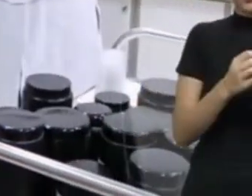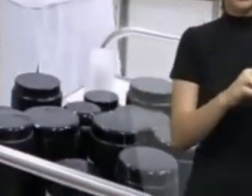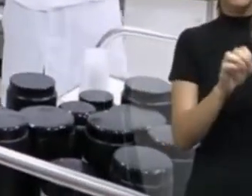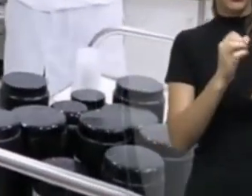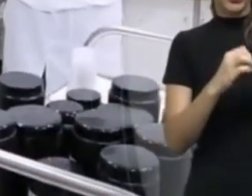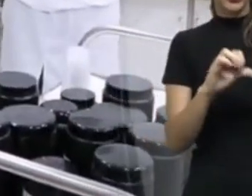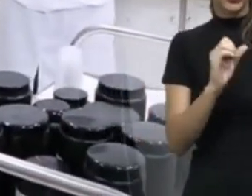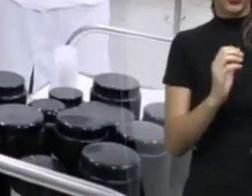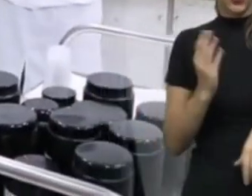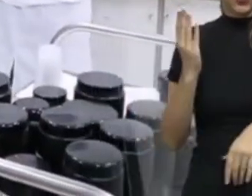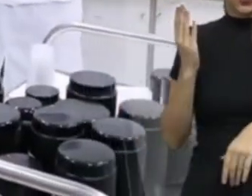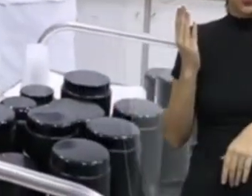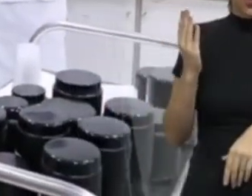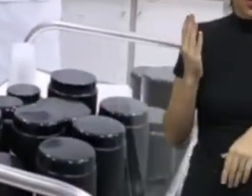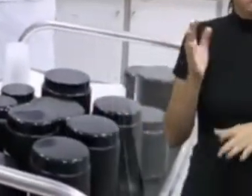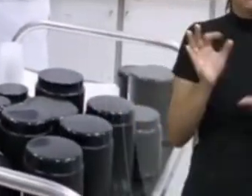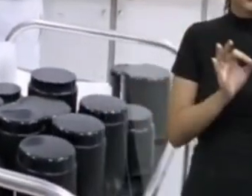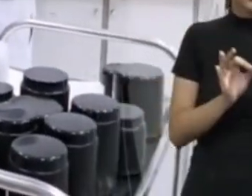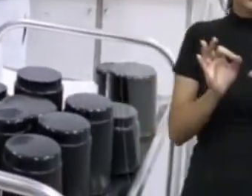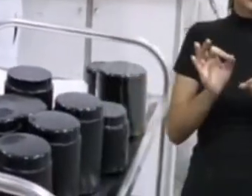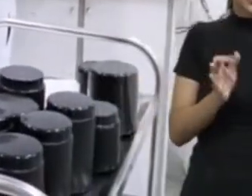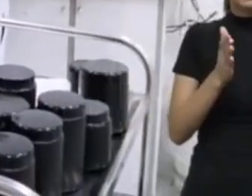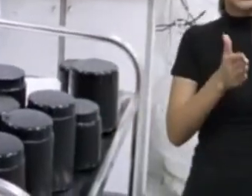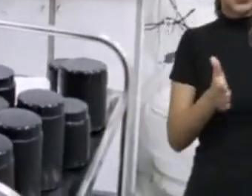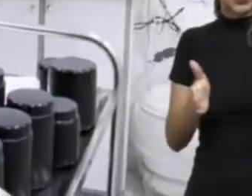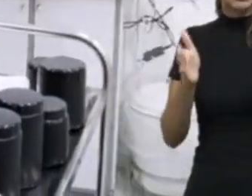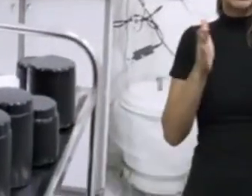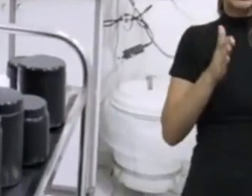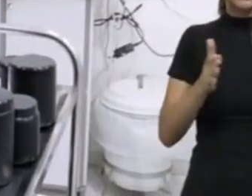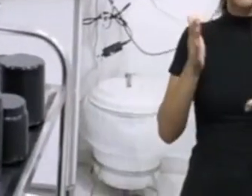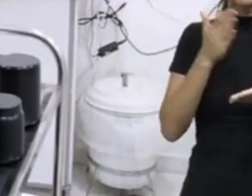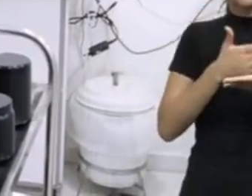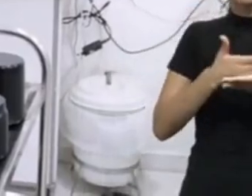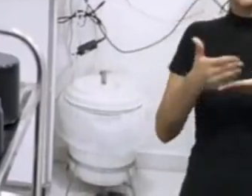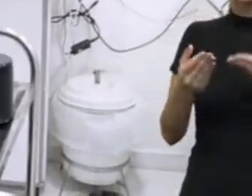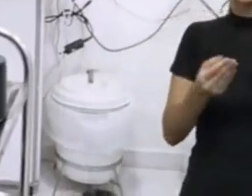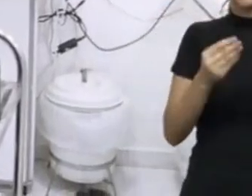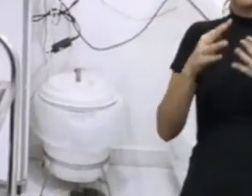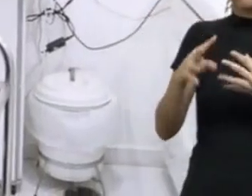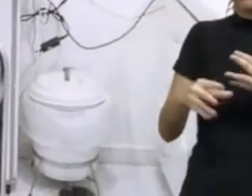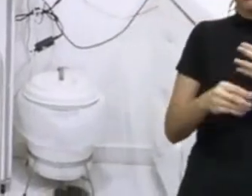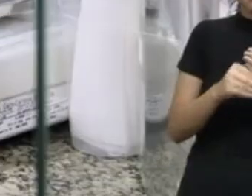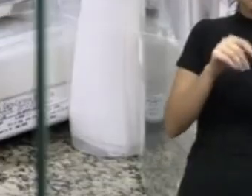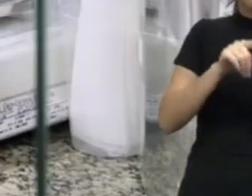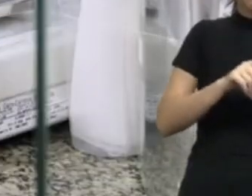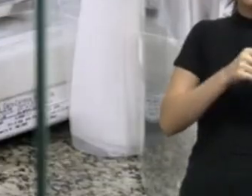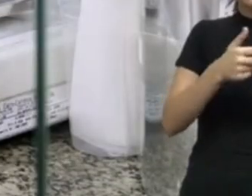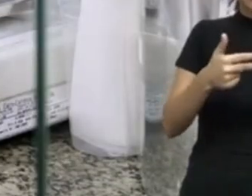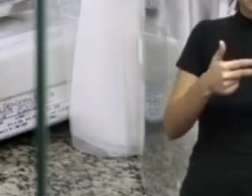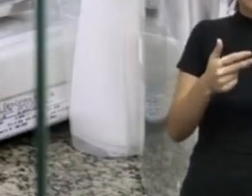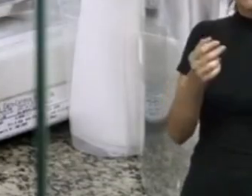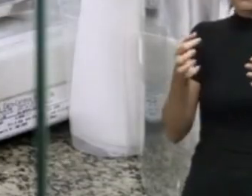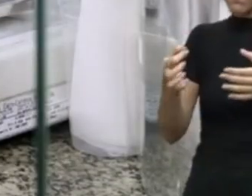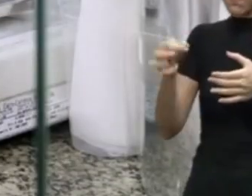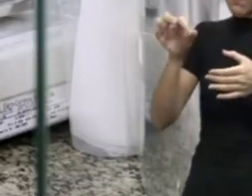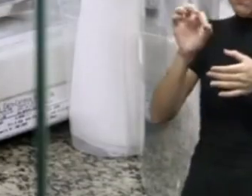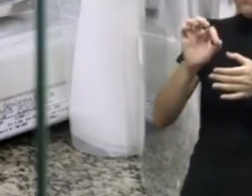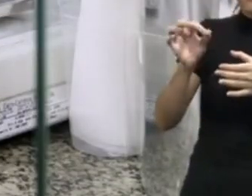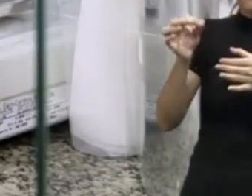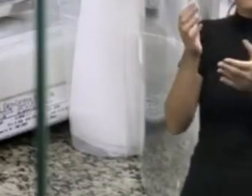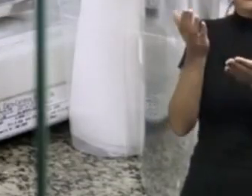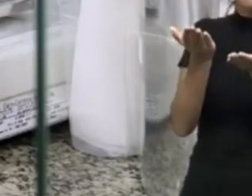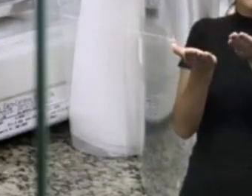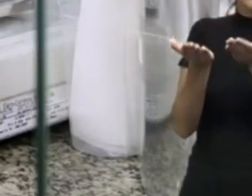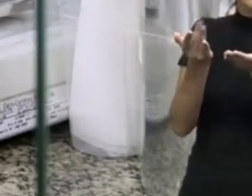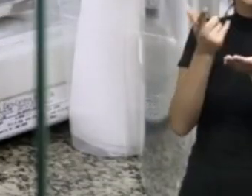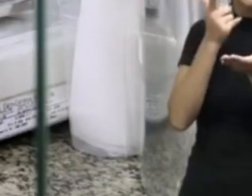farmácia magistral, o processo produtivo de medicamentos começa pela adição da matéria-prima. Entre os ingredientes, pesados